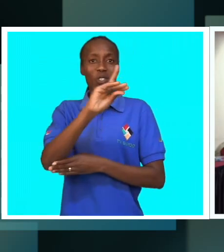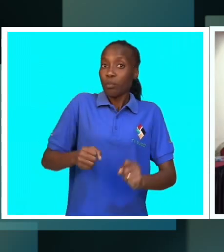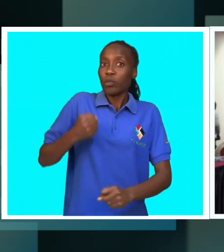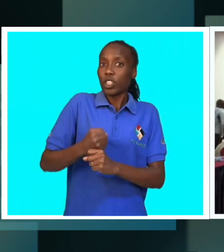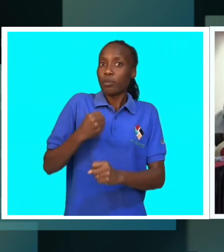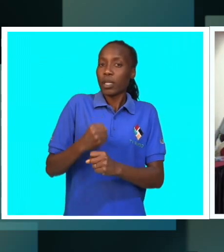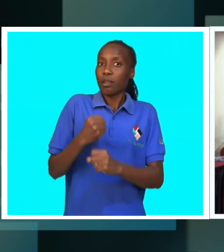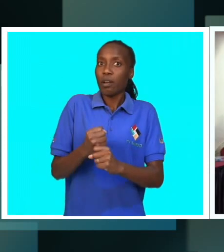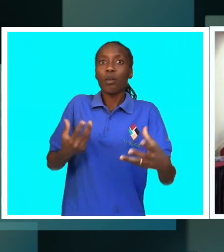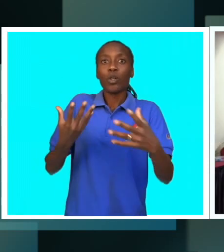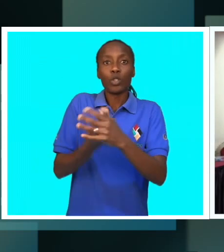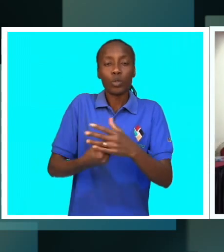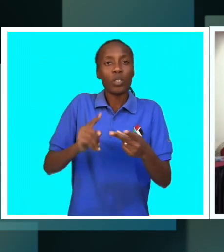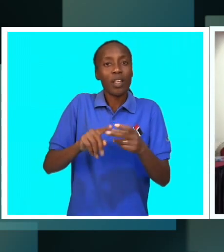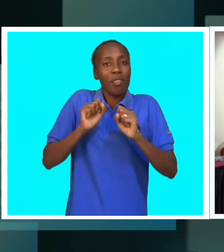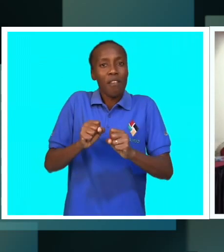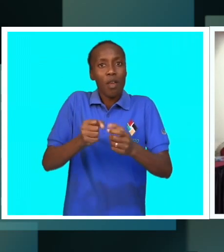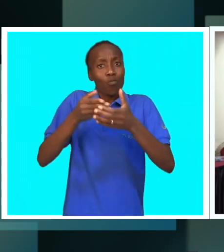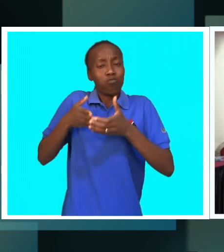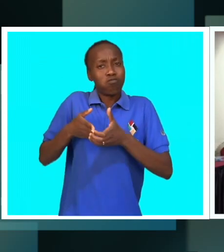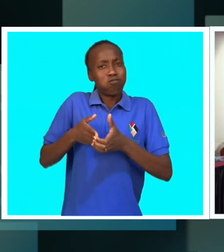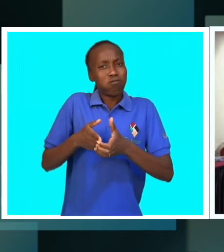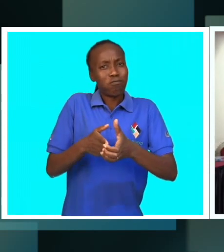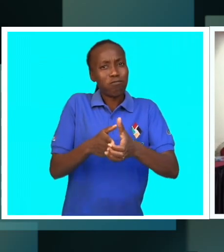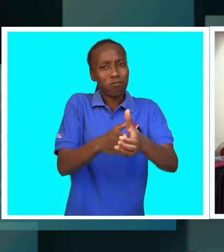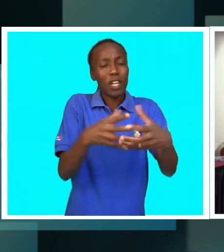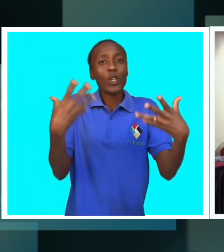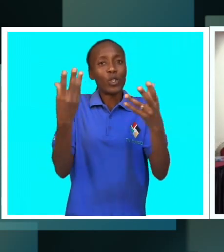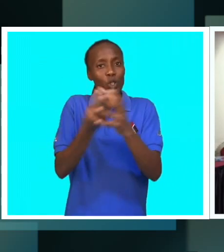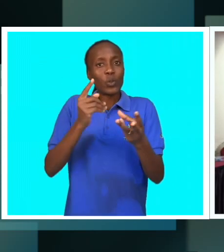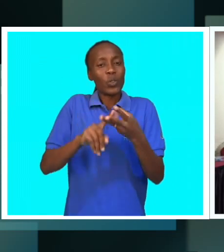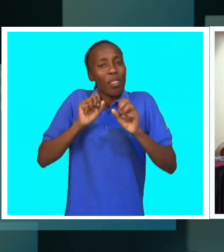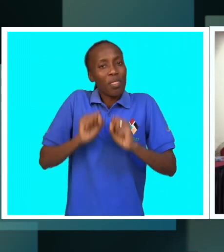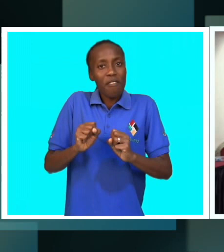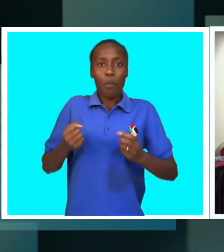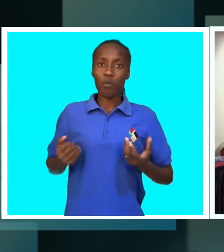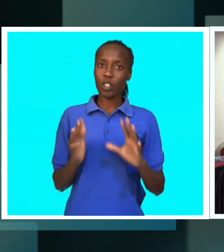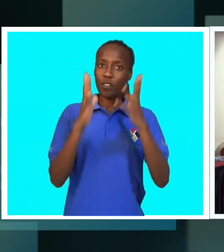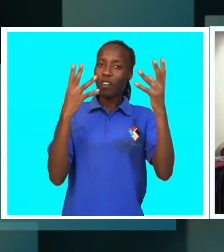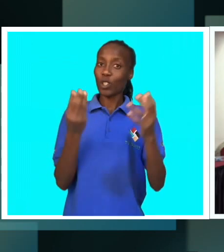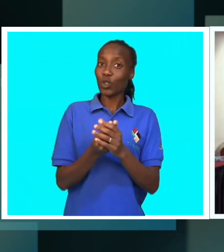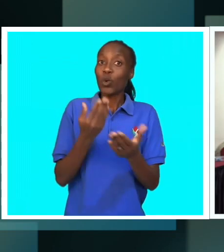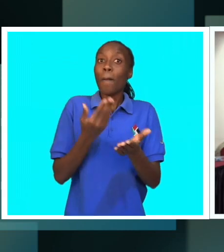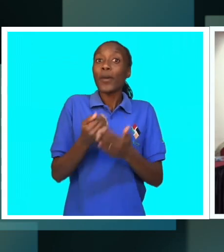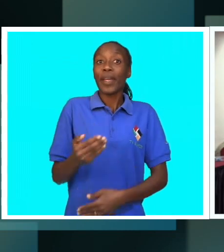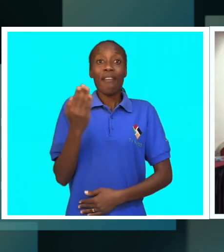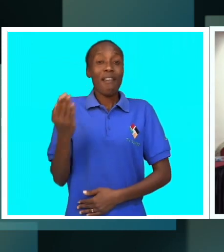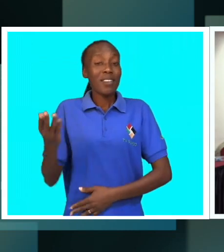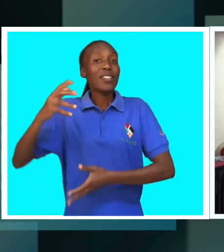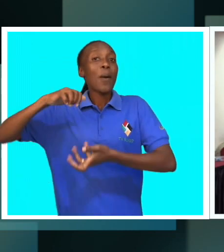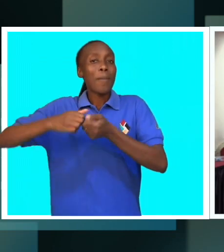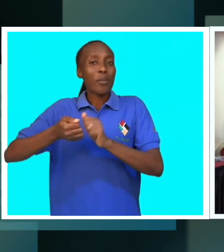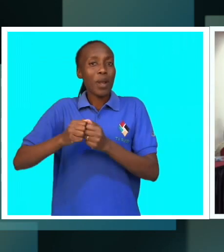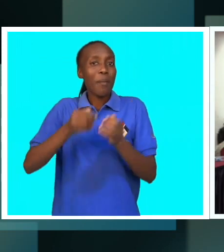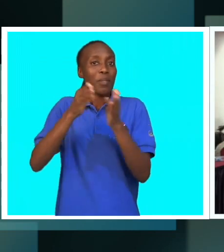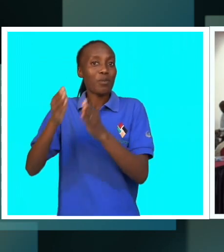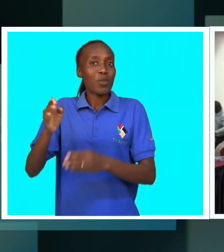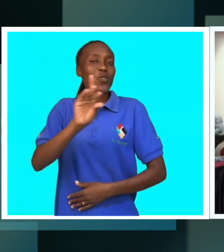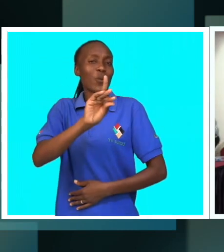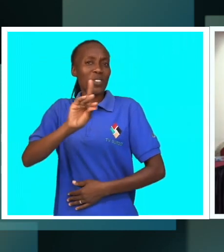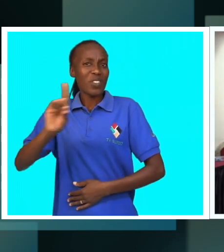presentes. Temos que trabalhar juntos, temos que caminhar juntos, temos que viver juntos, porque este problema